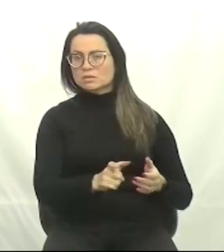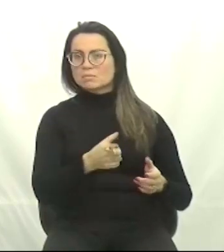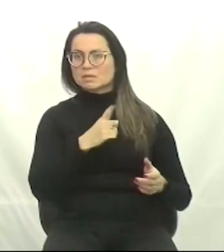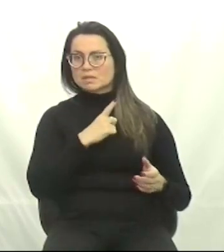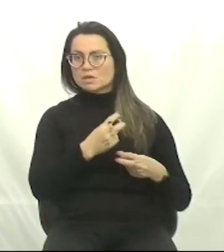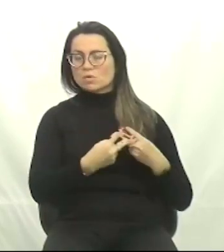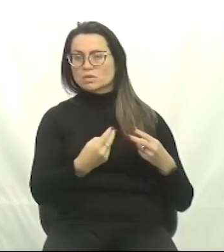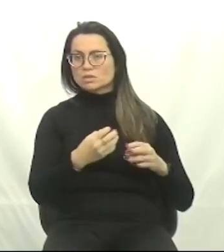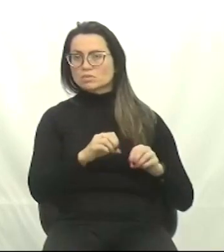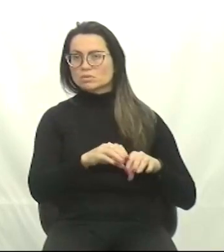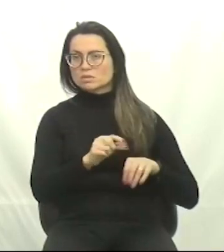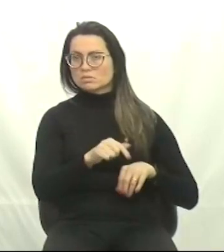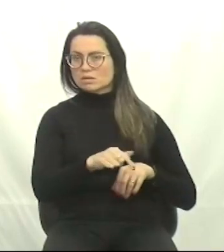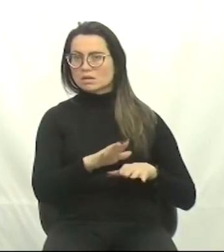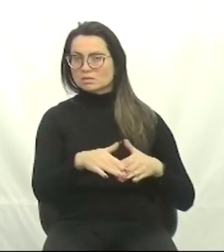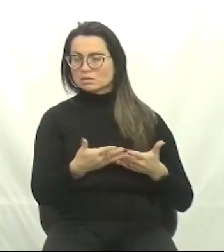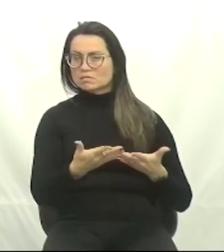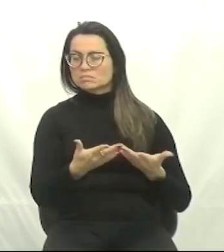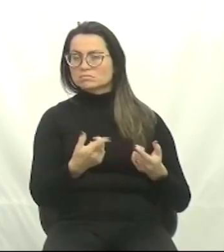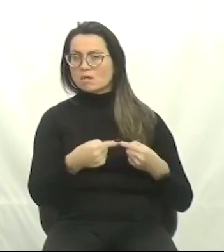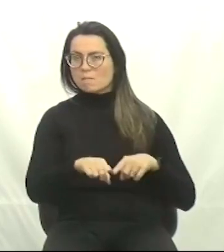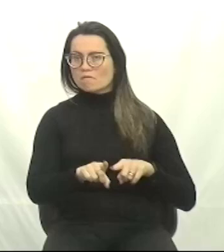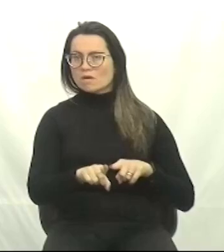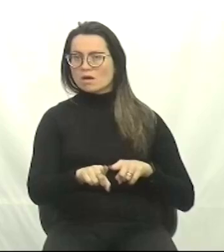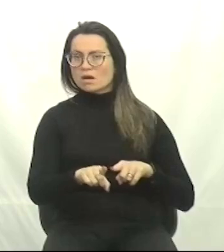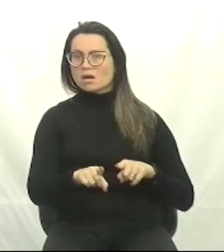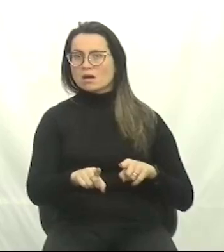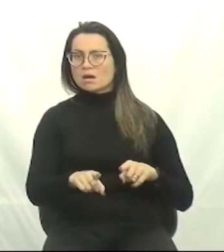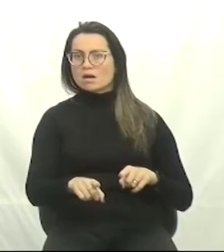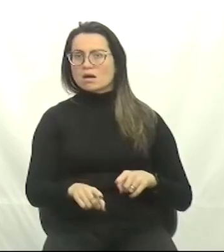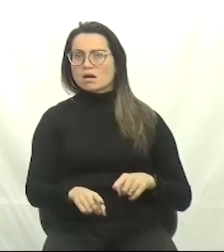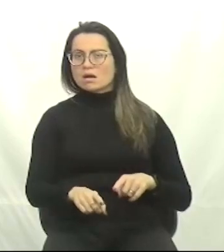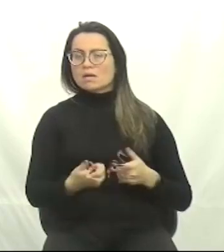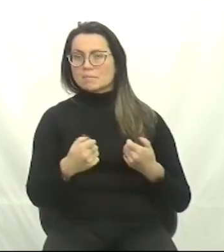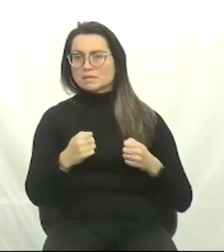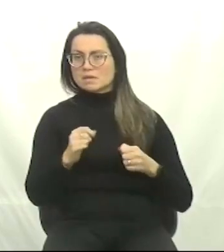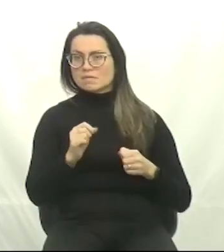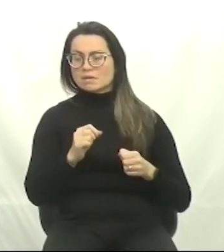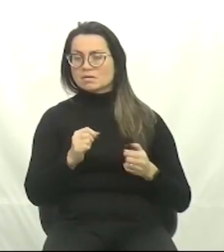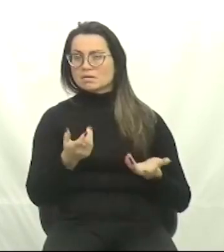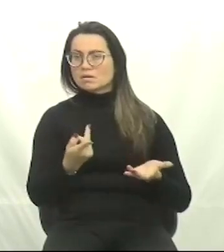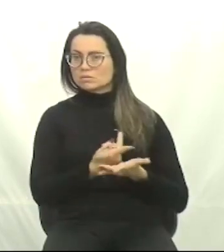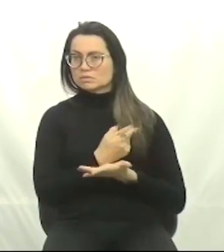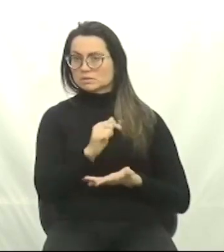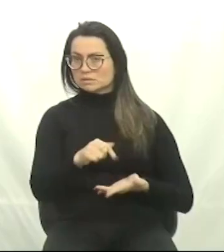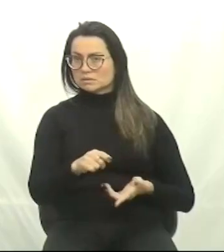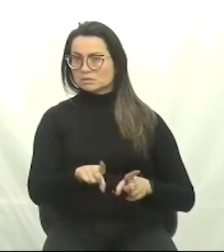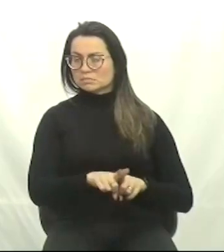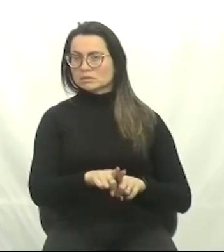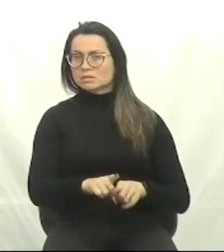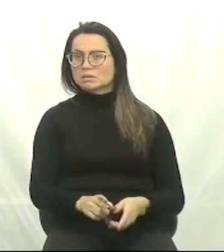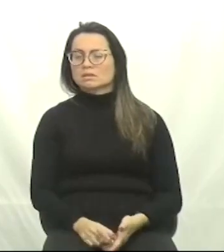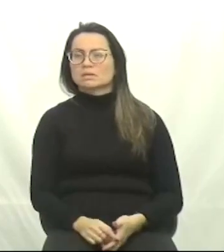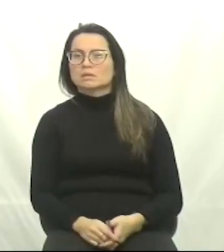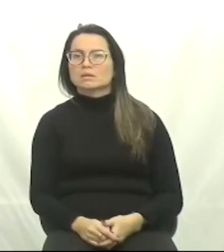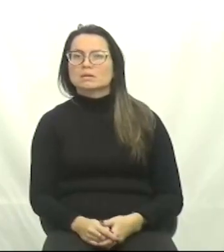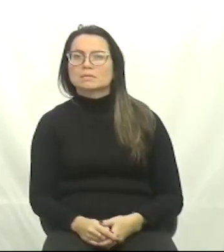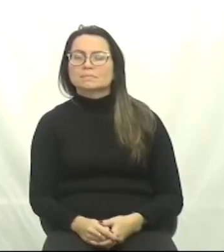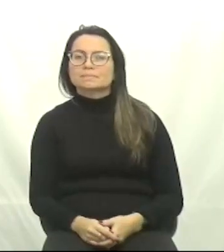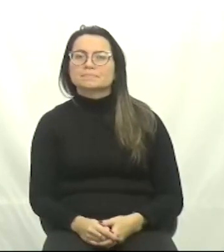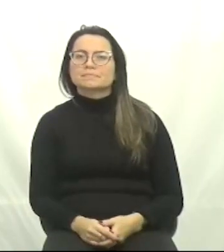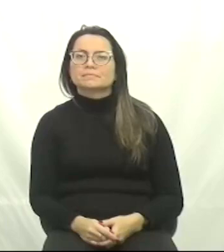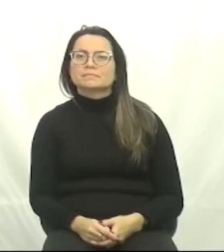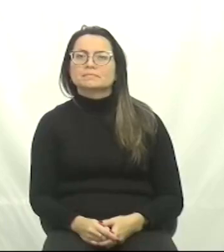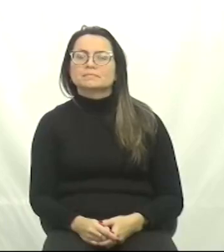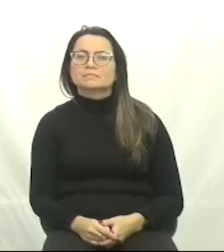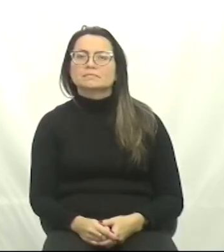Então, vamos se provocar aqui. E tinha que passar por aqui, né, essa concessão. Obrigado. Requerimento continua em